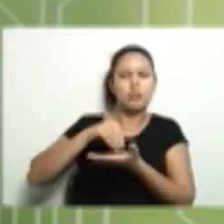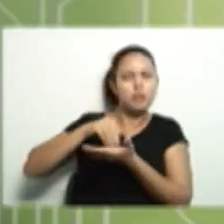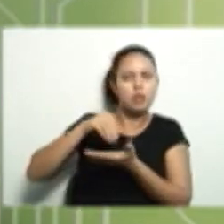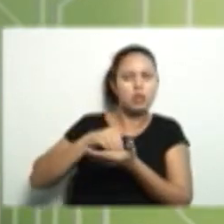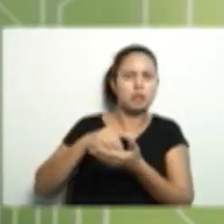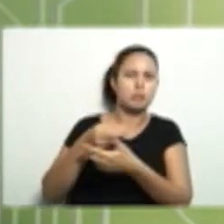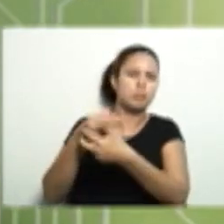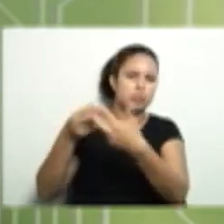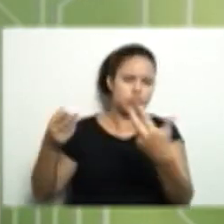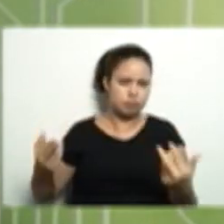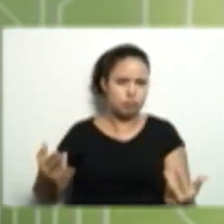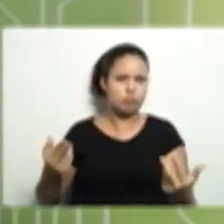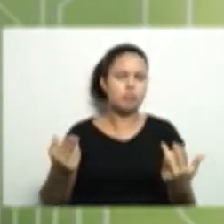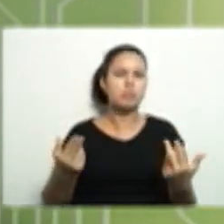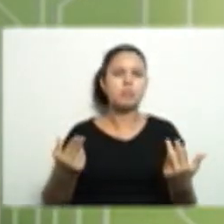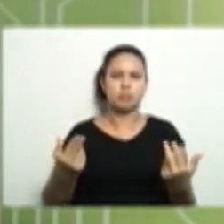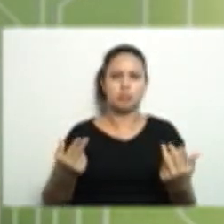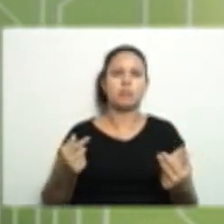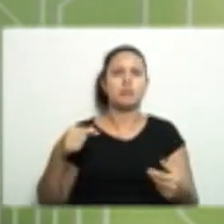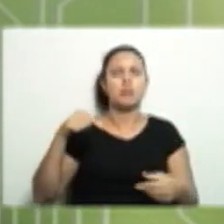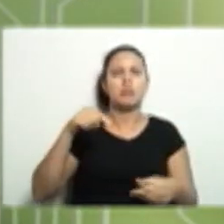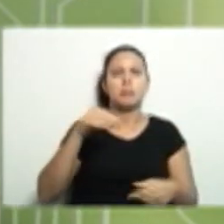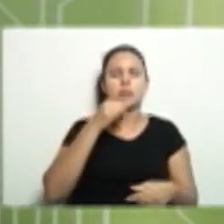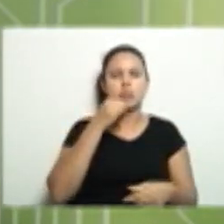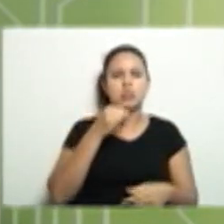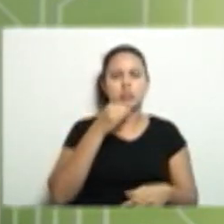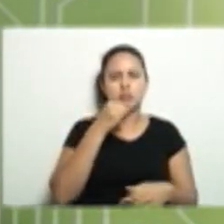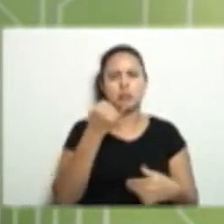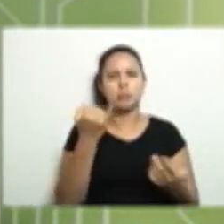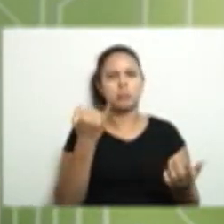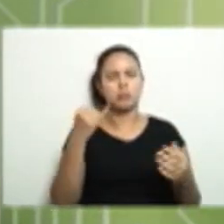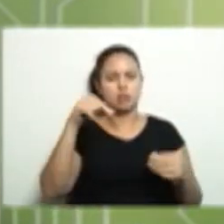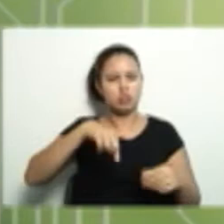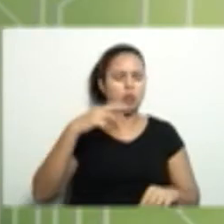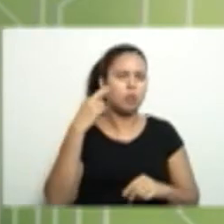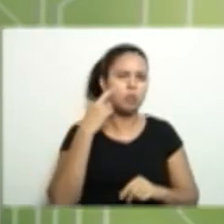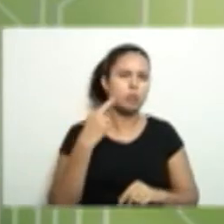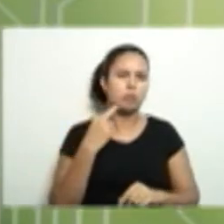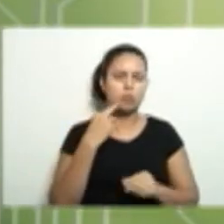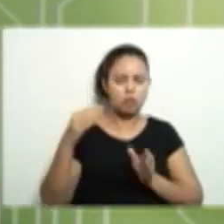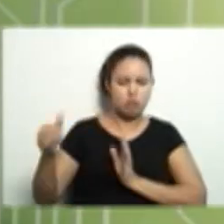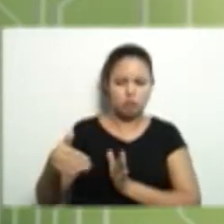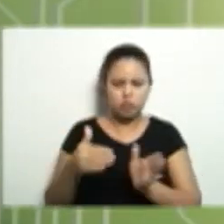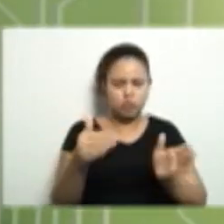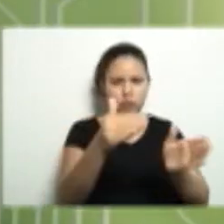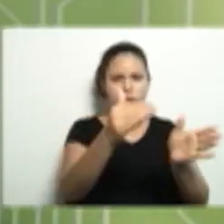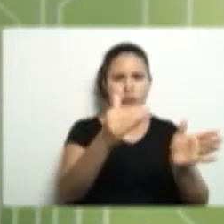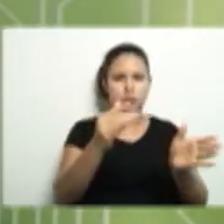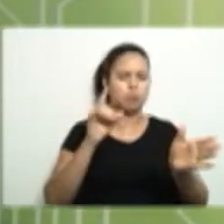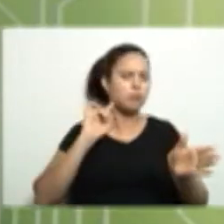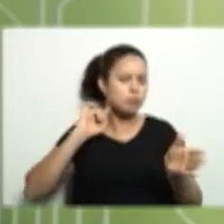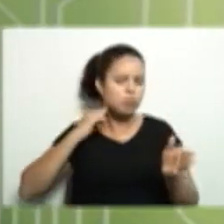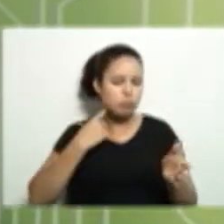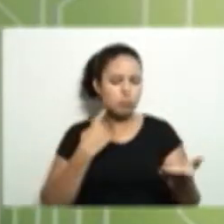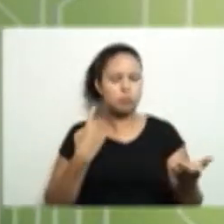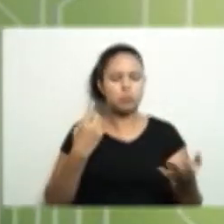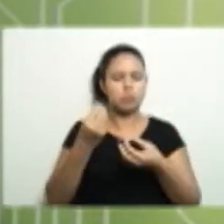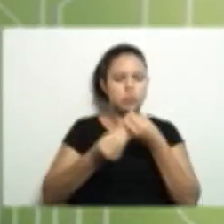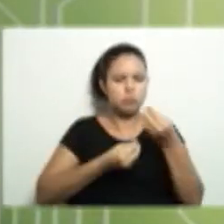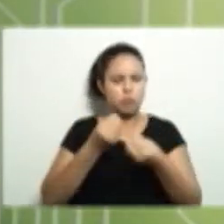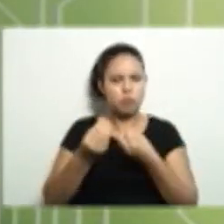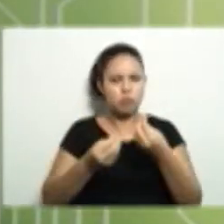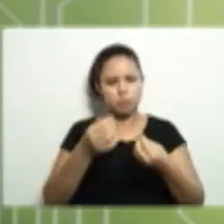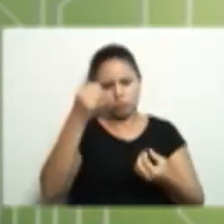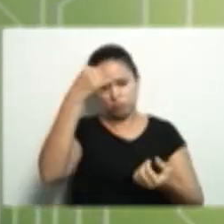questão de segurança mesmo em relação à contaminação de solos, contaminação de rios, agrotóxicos, tudo isso são questões de seguranças